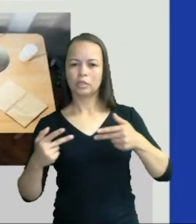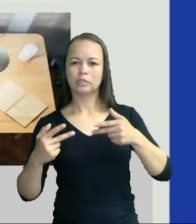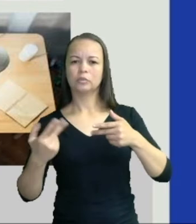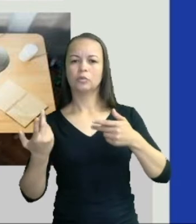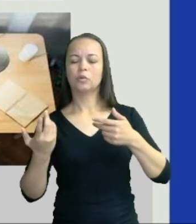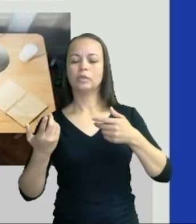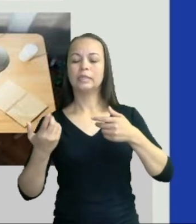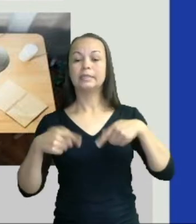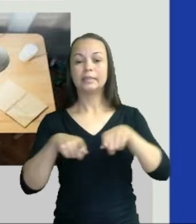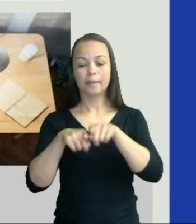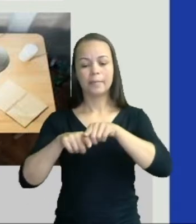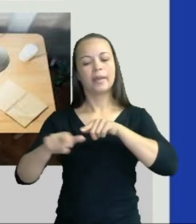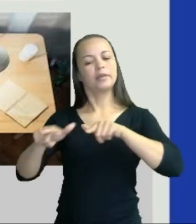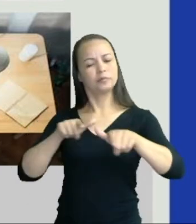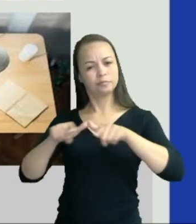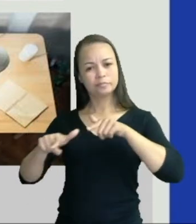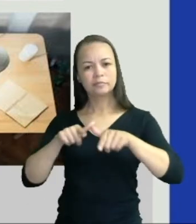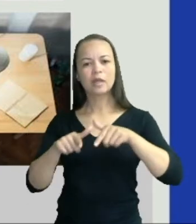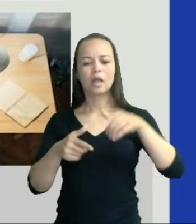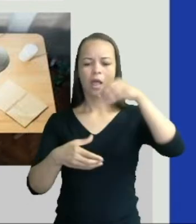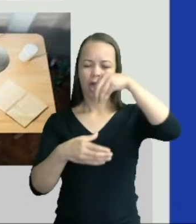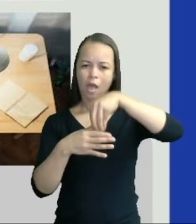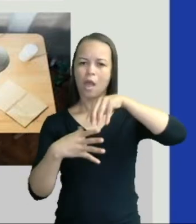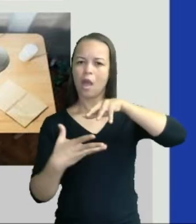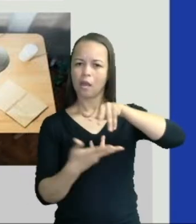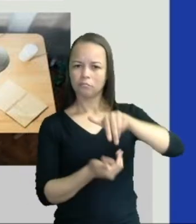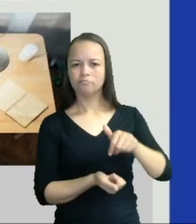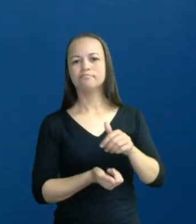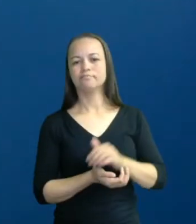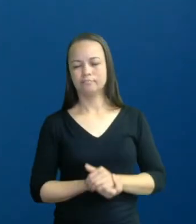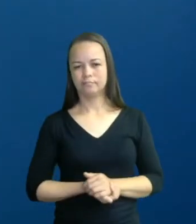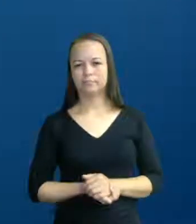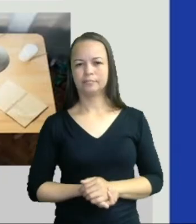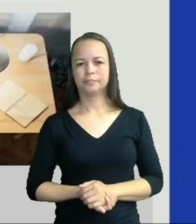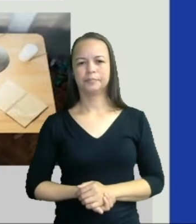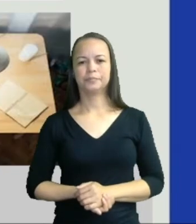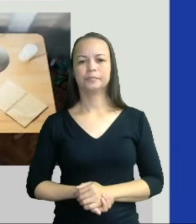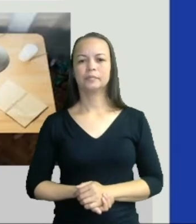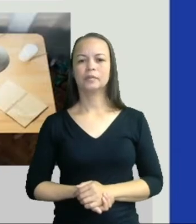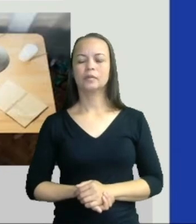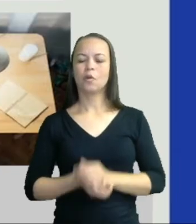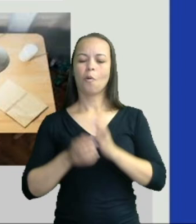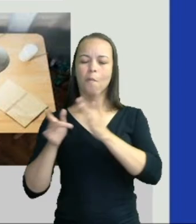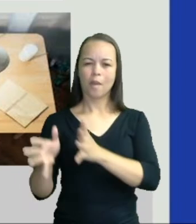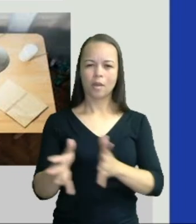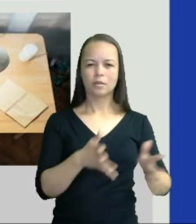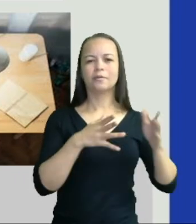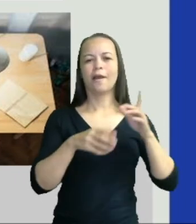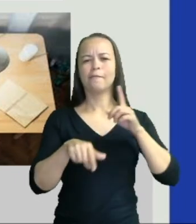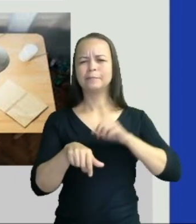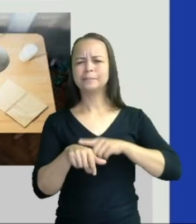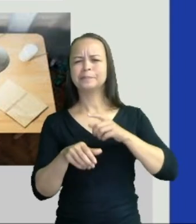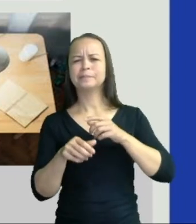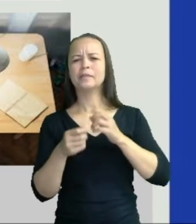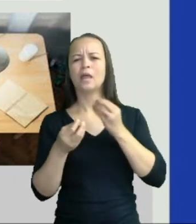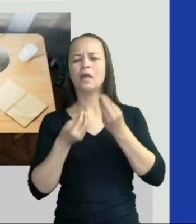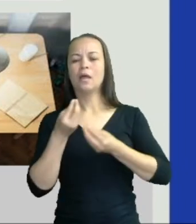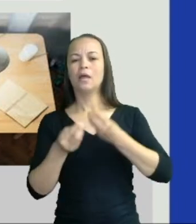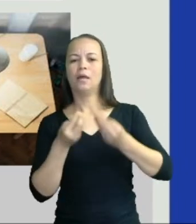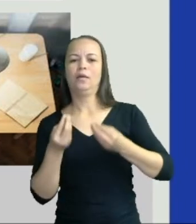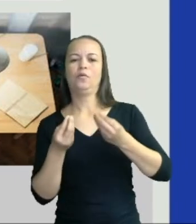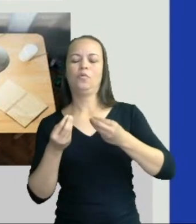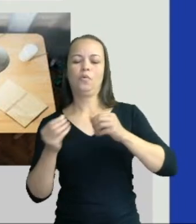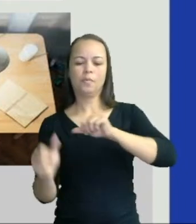usando todas essas tecnologias, tá certo? E isso é maravilhoso, porque a gente estuda, a gente tem